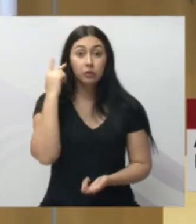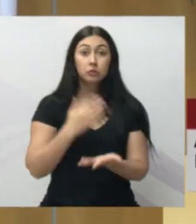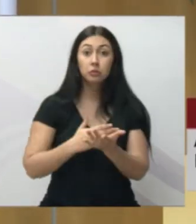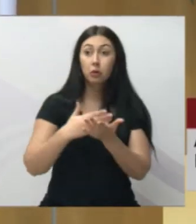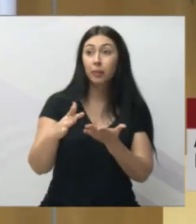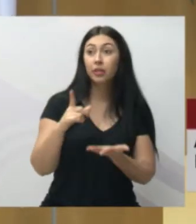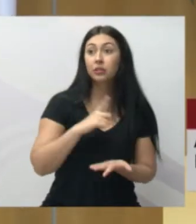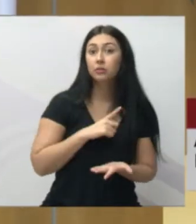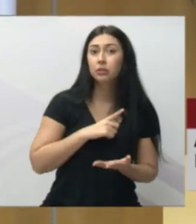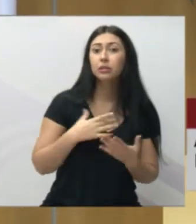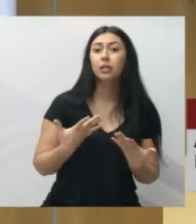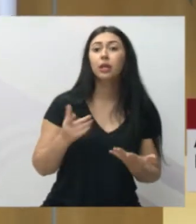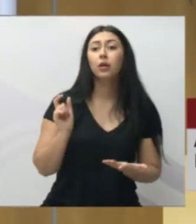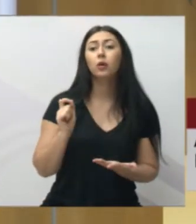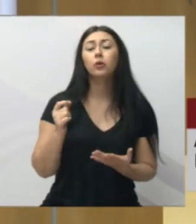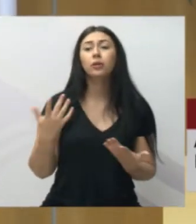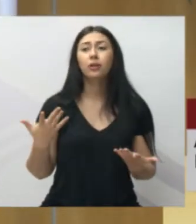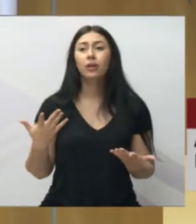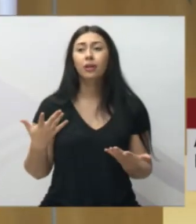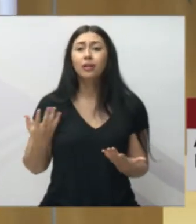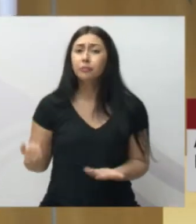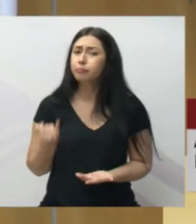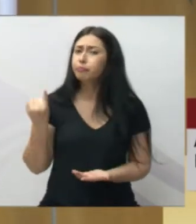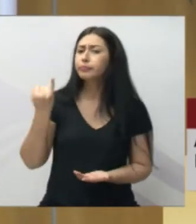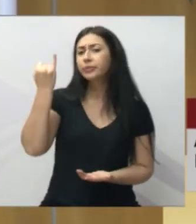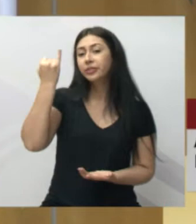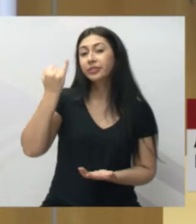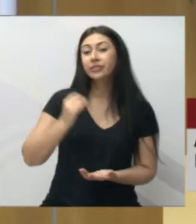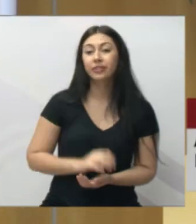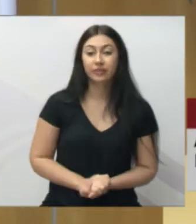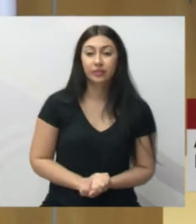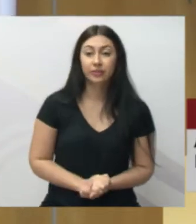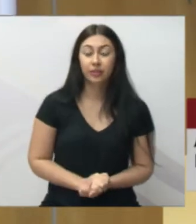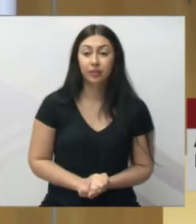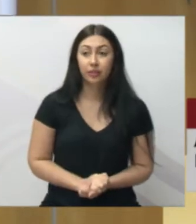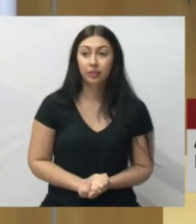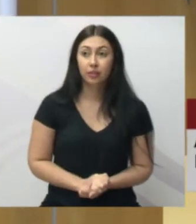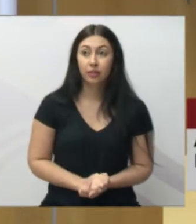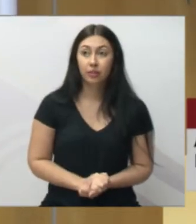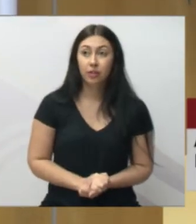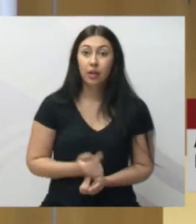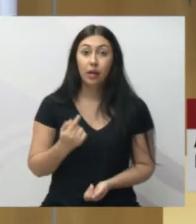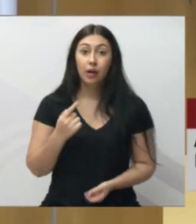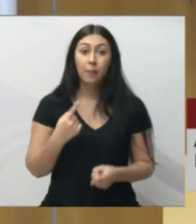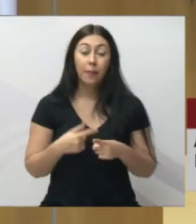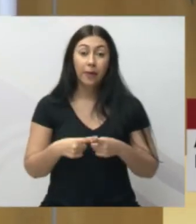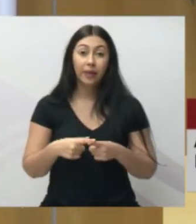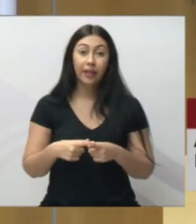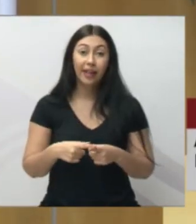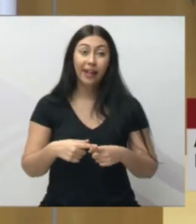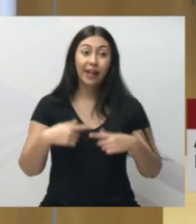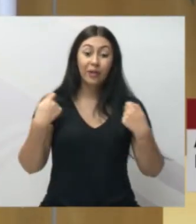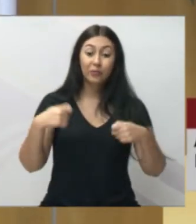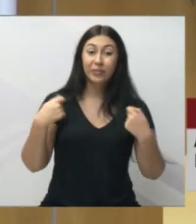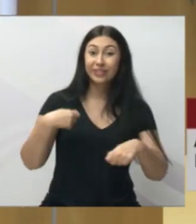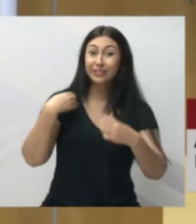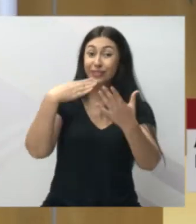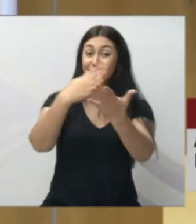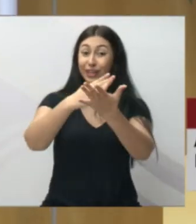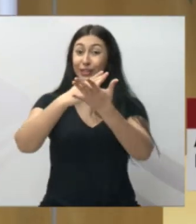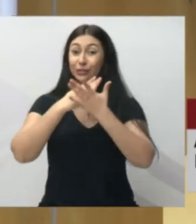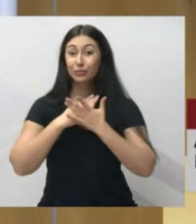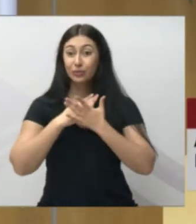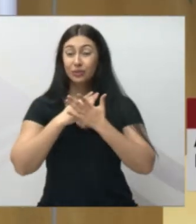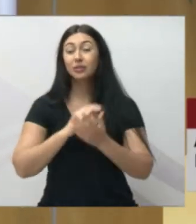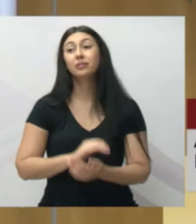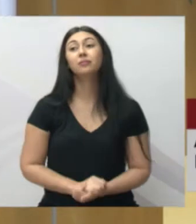fato, dar credibilidade para essa casa naquilo que é buscar um apoio de um intermediário junto ao Executivo,